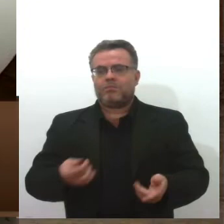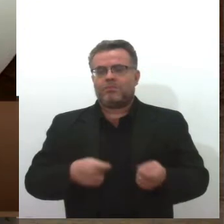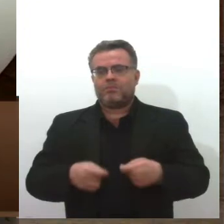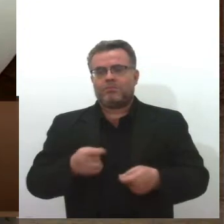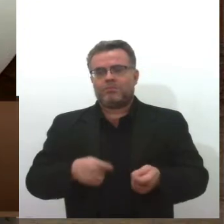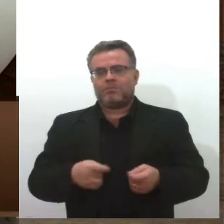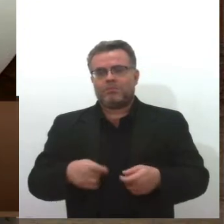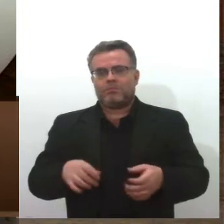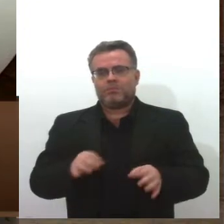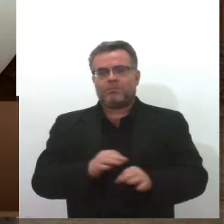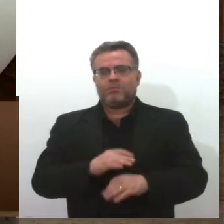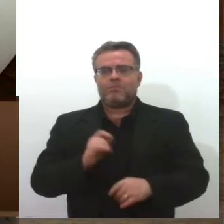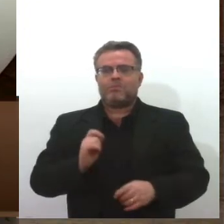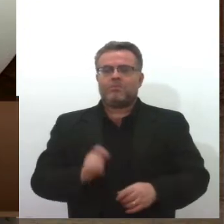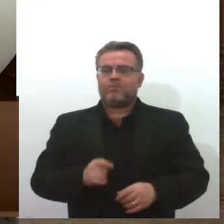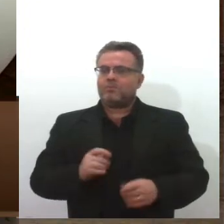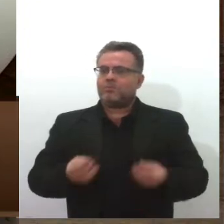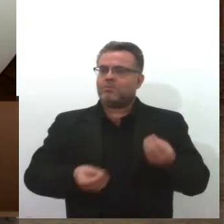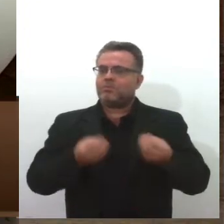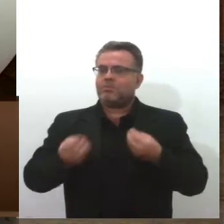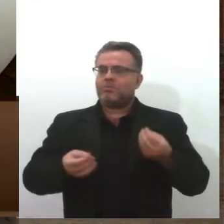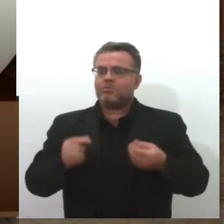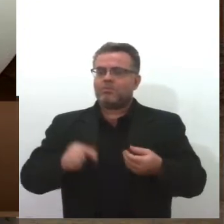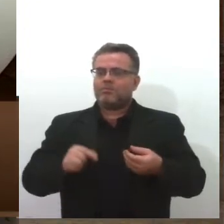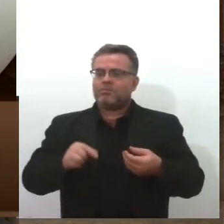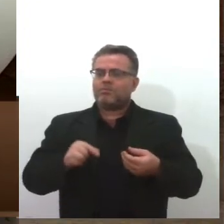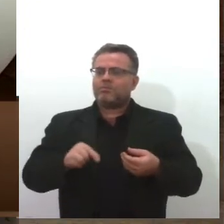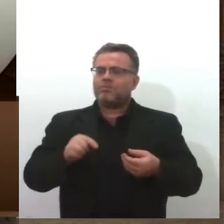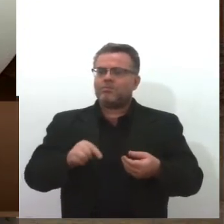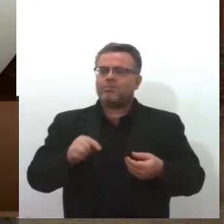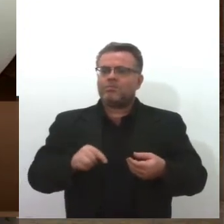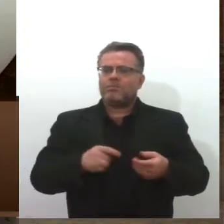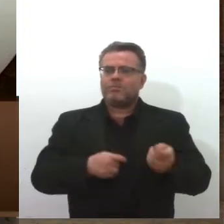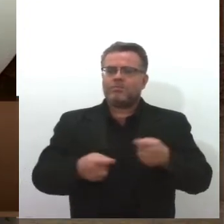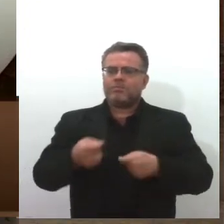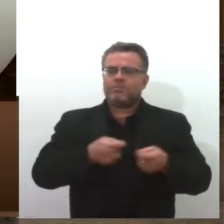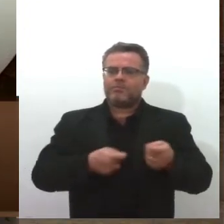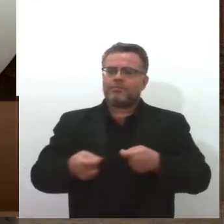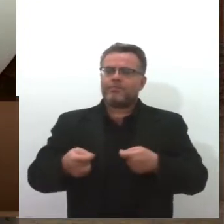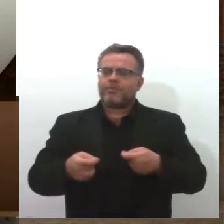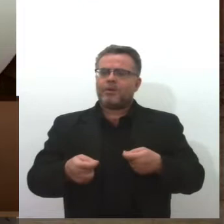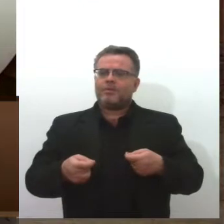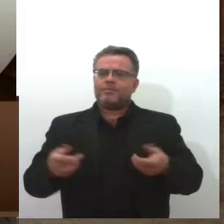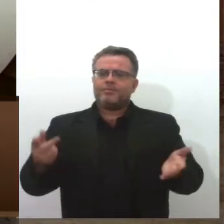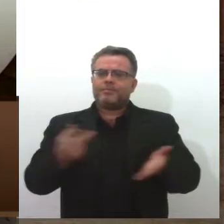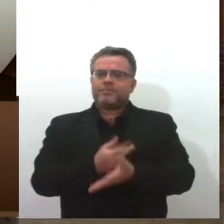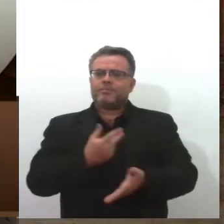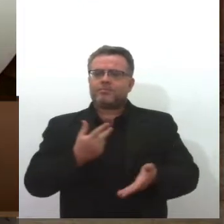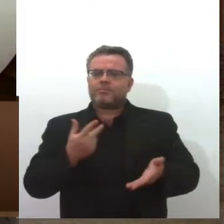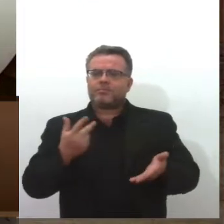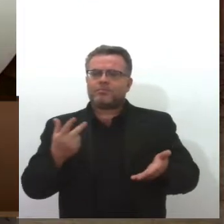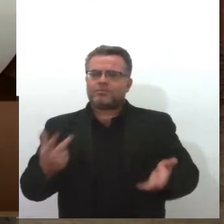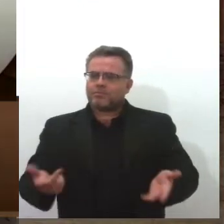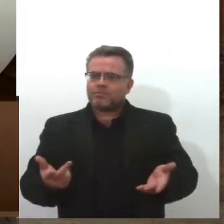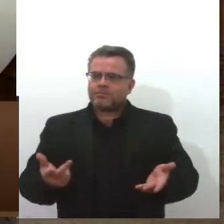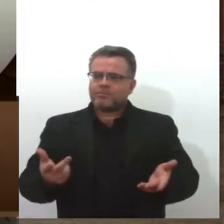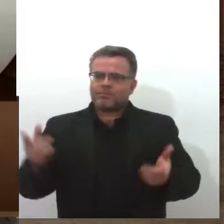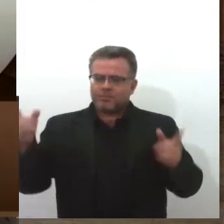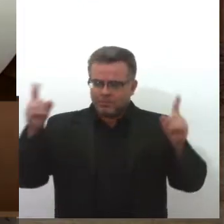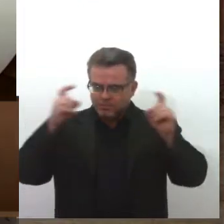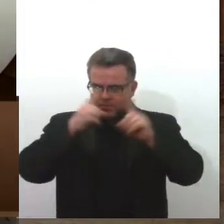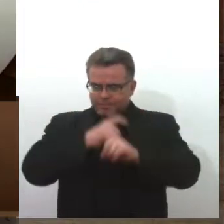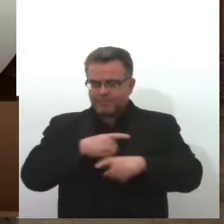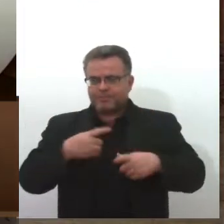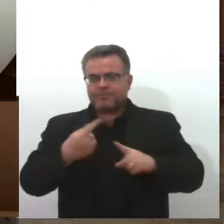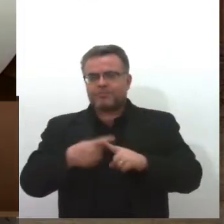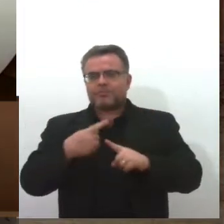comércio tem reagido ou tem enfrentado as dificuldades impostas por essas taxas de juros, essas altas taxas